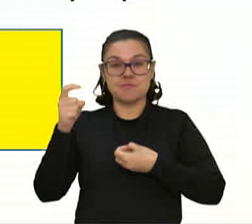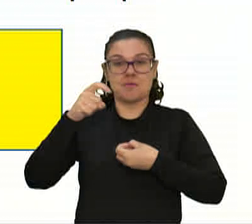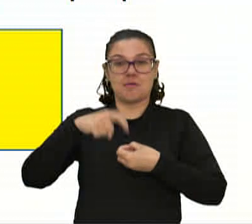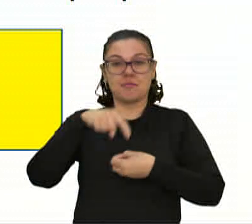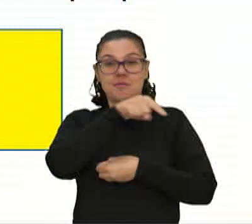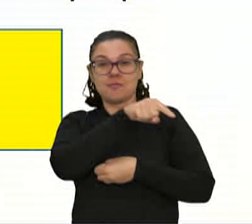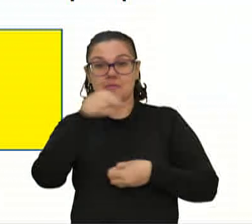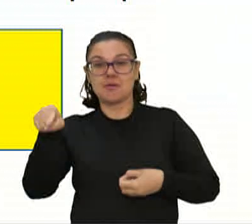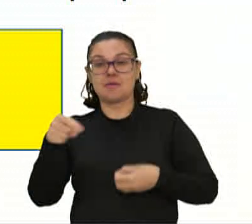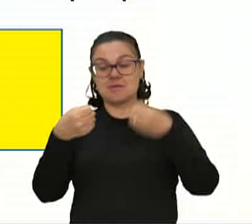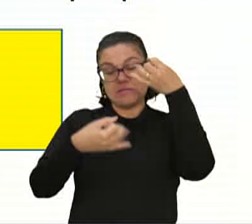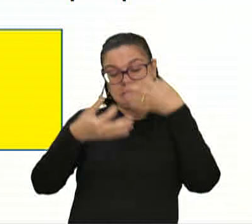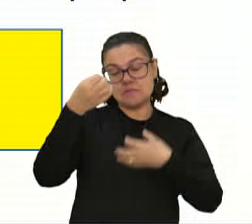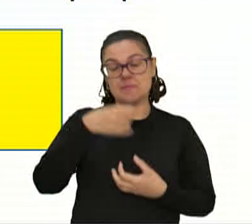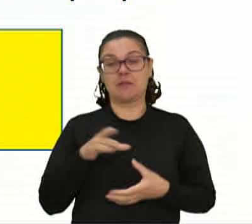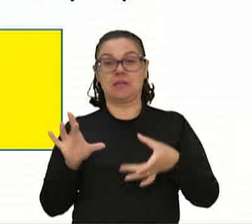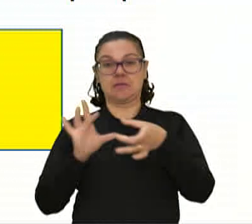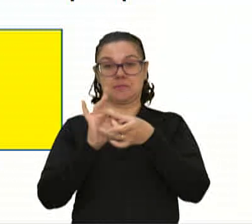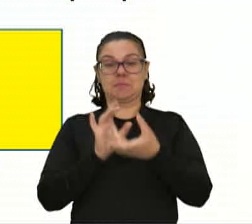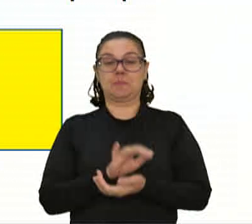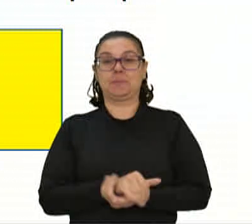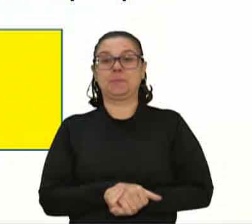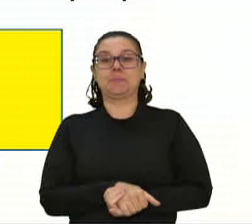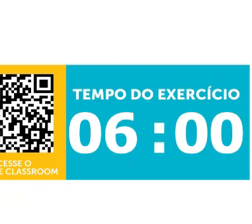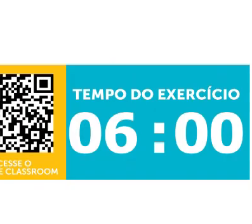volto com vocês comentando o gabarito.